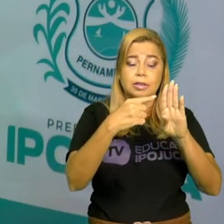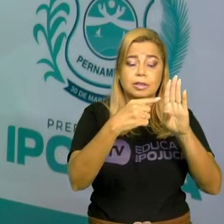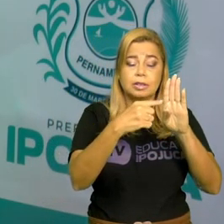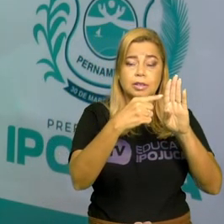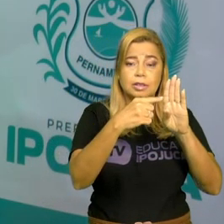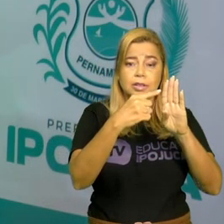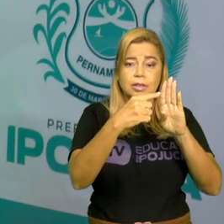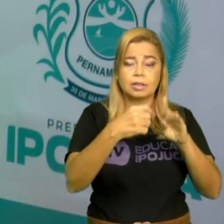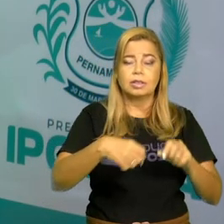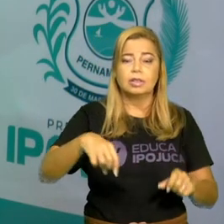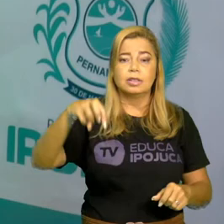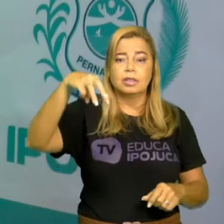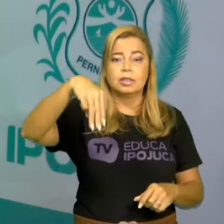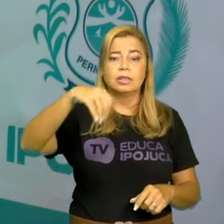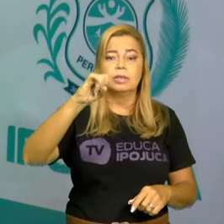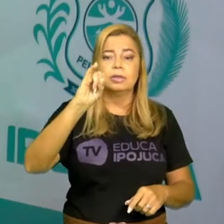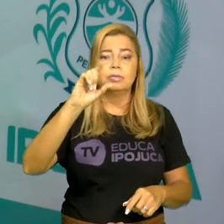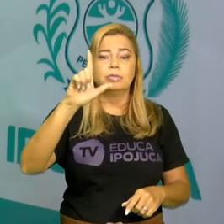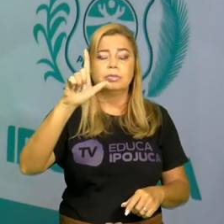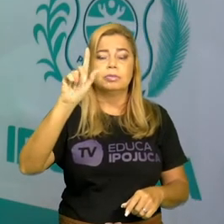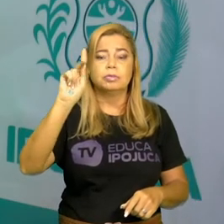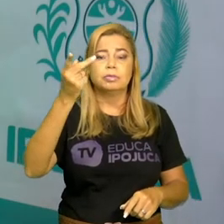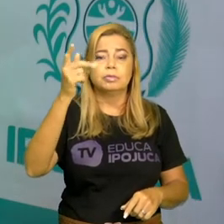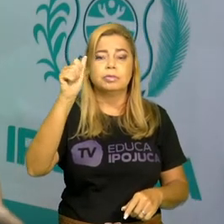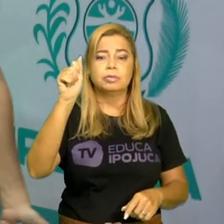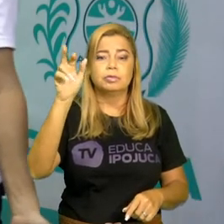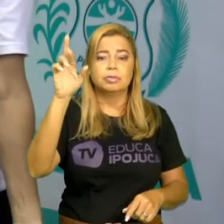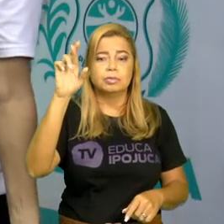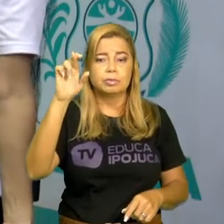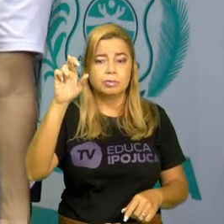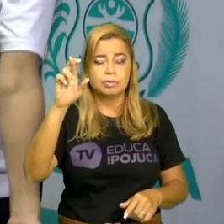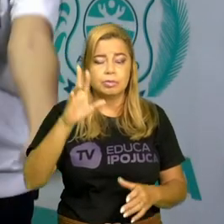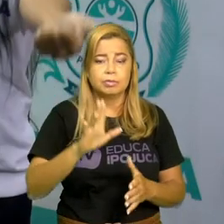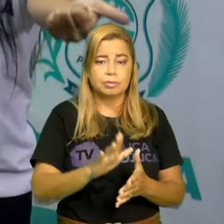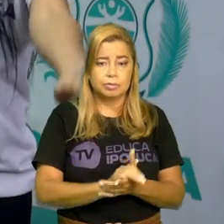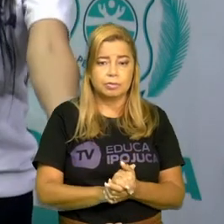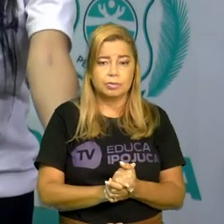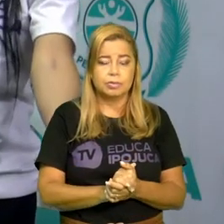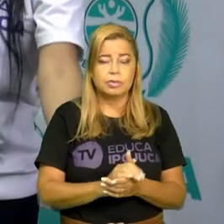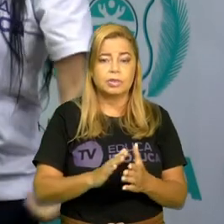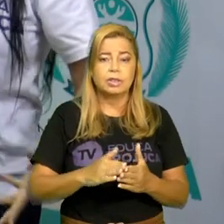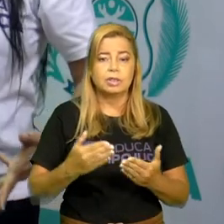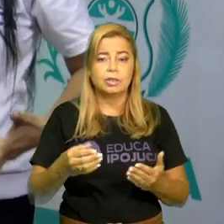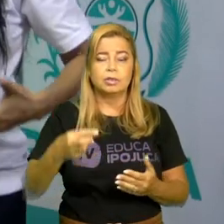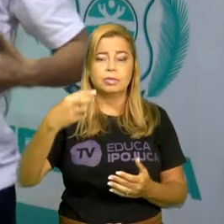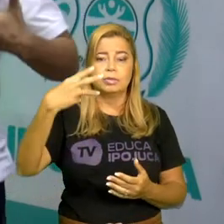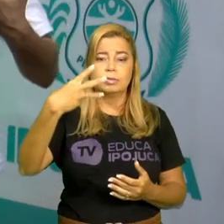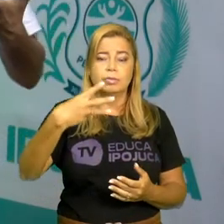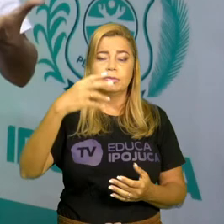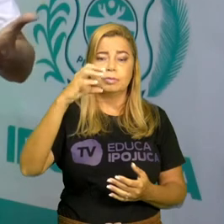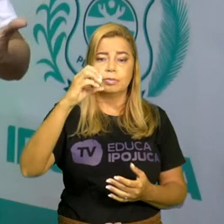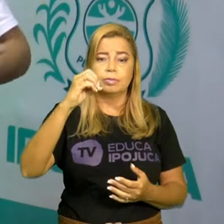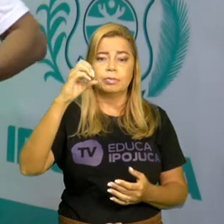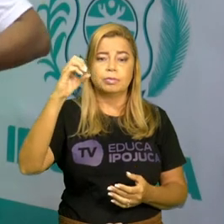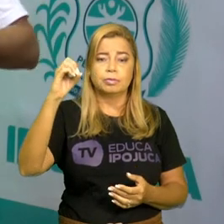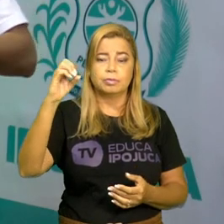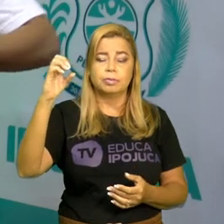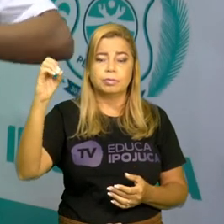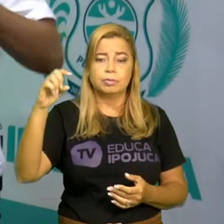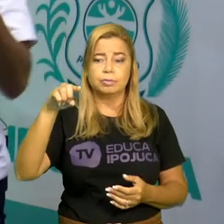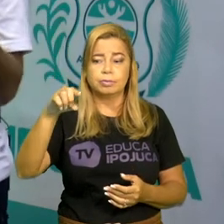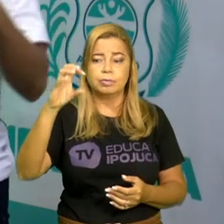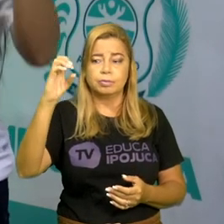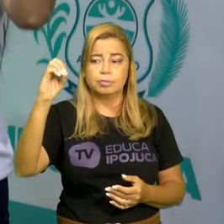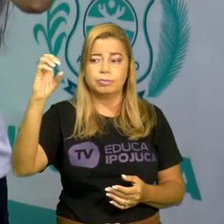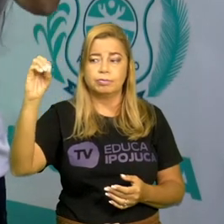dentinho 200 mil e Aqui nós temos o nosso 300 mil isso aí a gente vai aprendendo o que